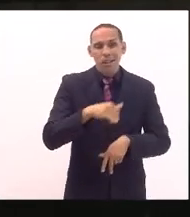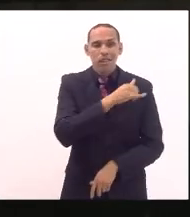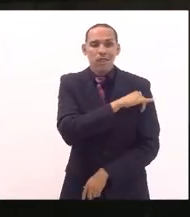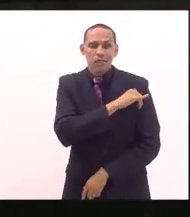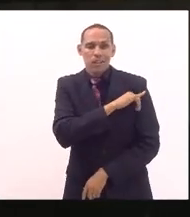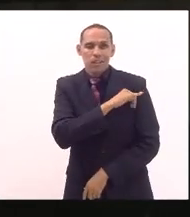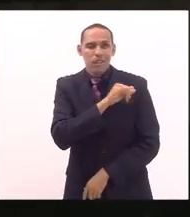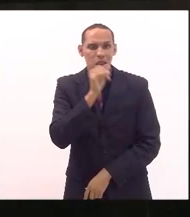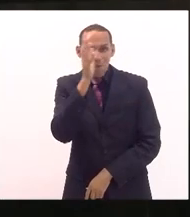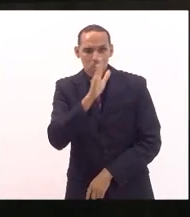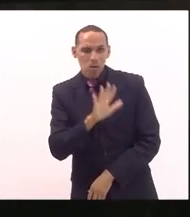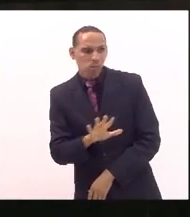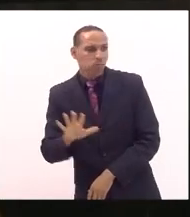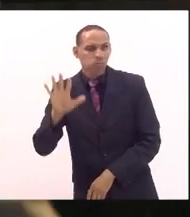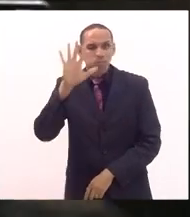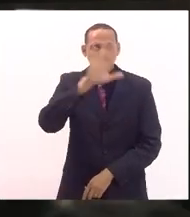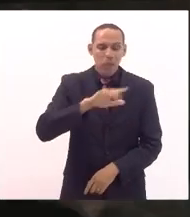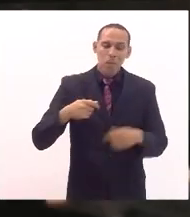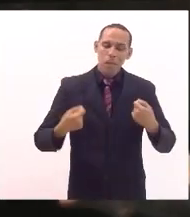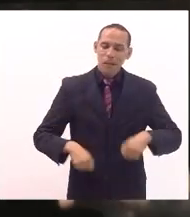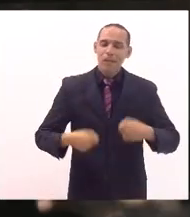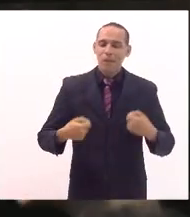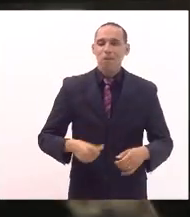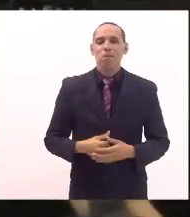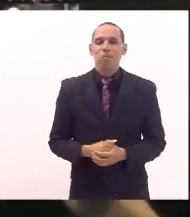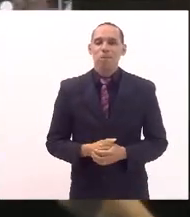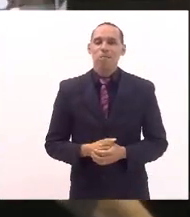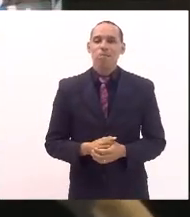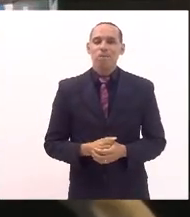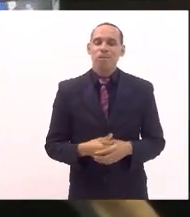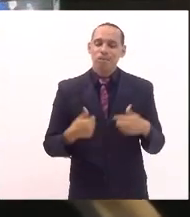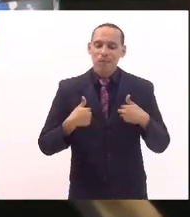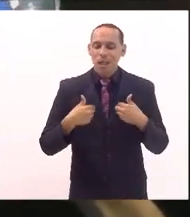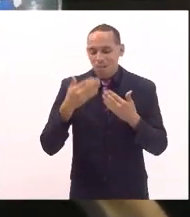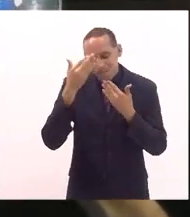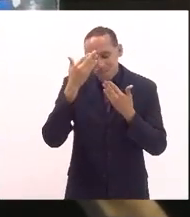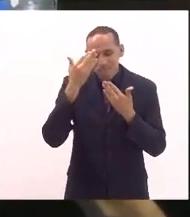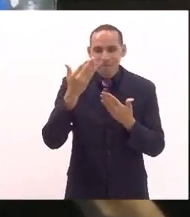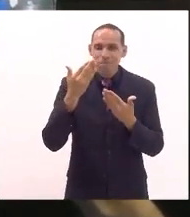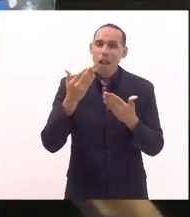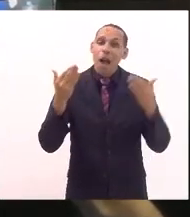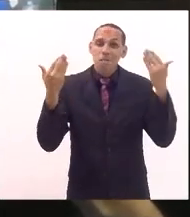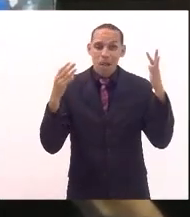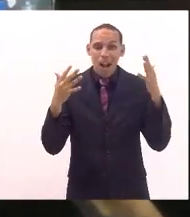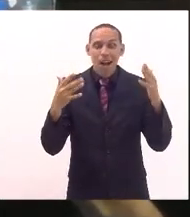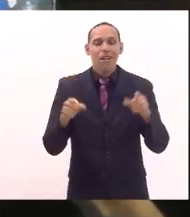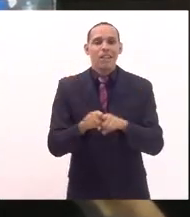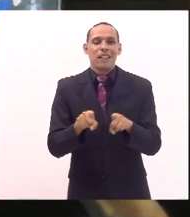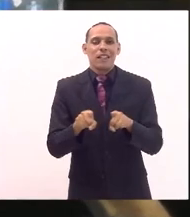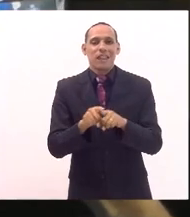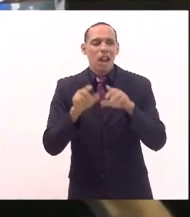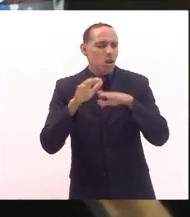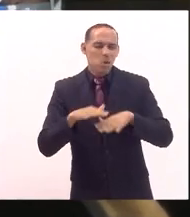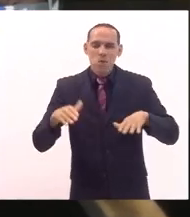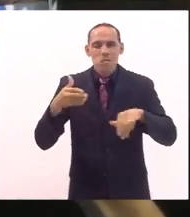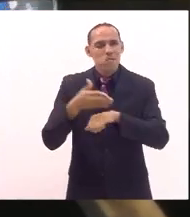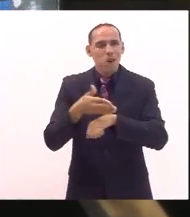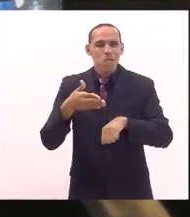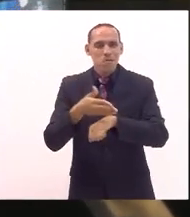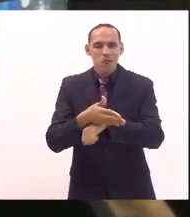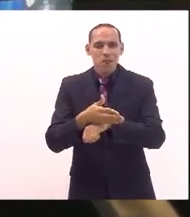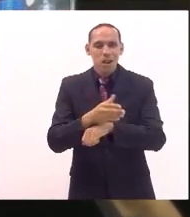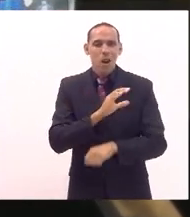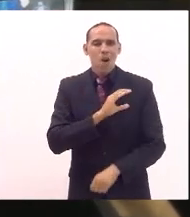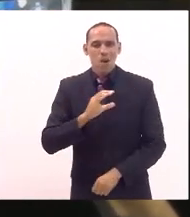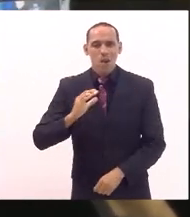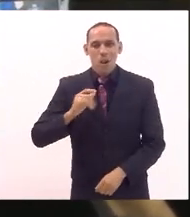Janeiro mas no Brasil precisam Presidente então Quero aqui agradecer parabenizar mais uma vez a todos que participaram ontem